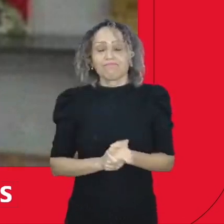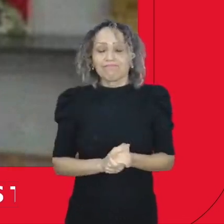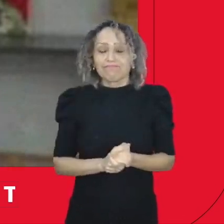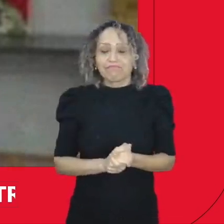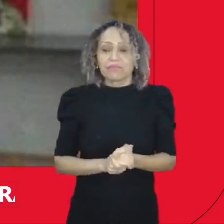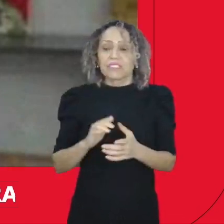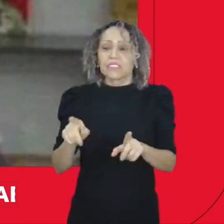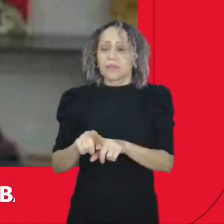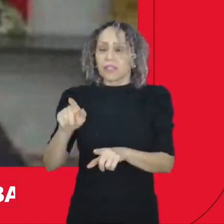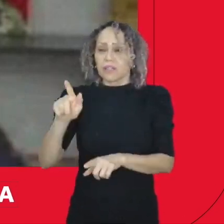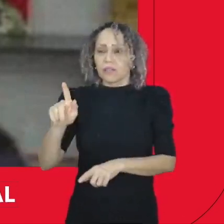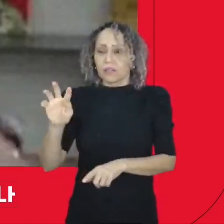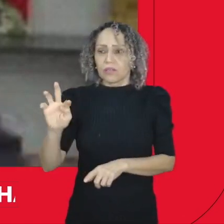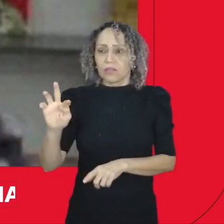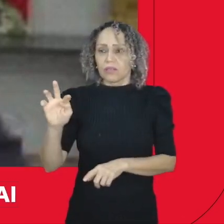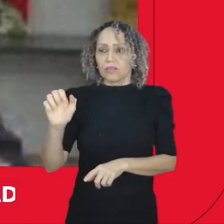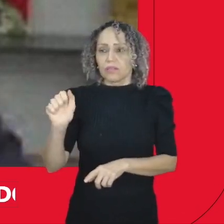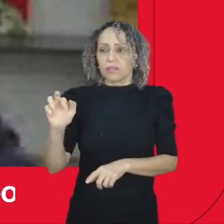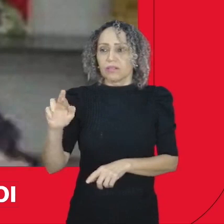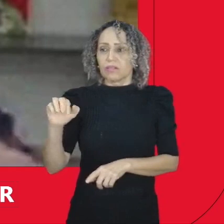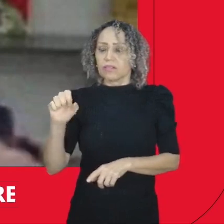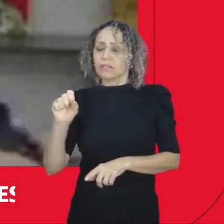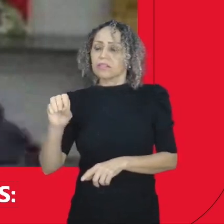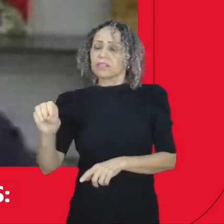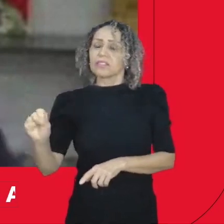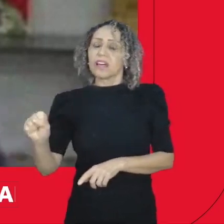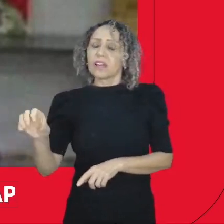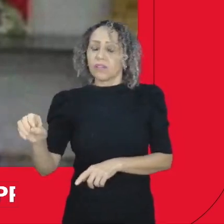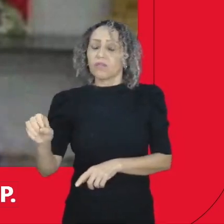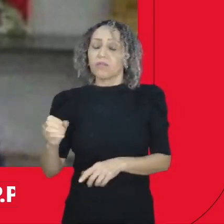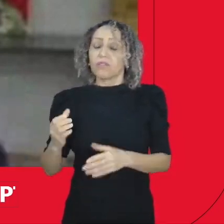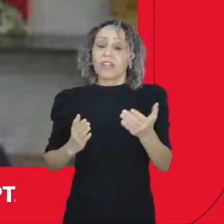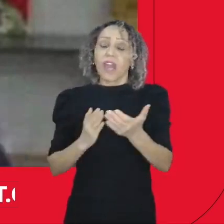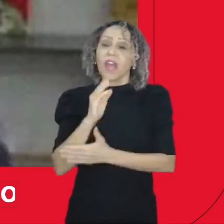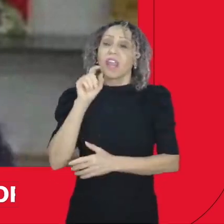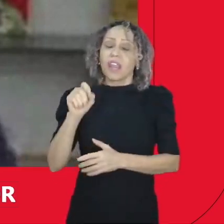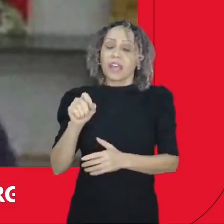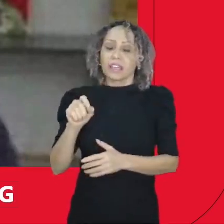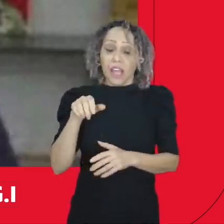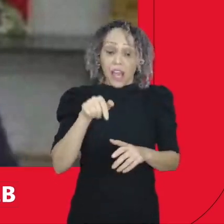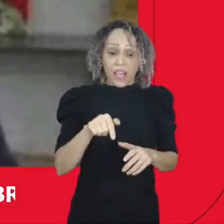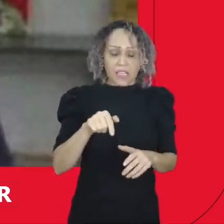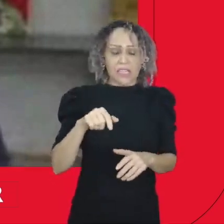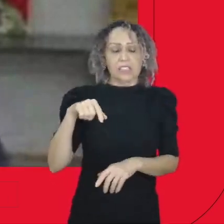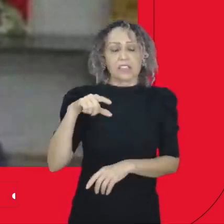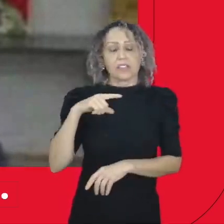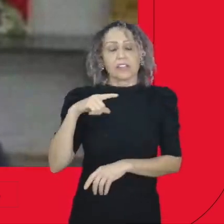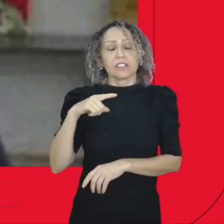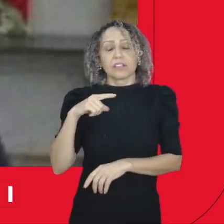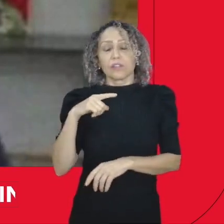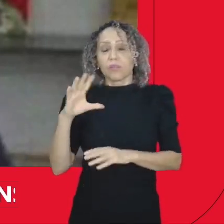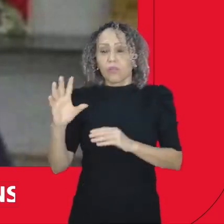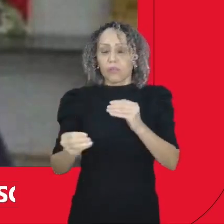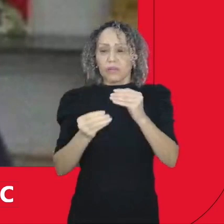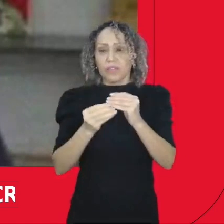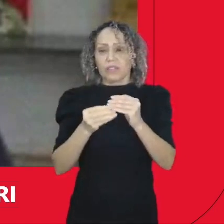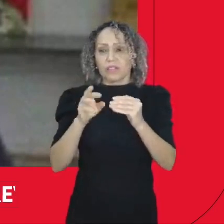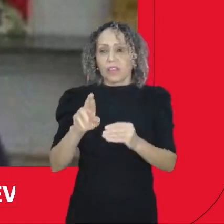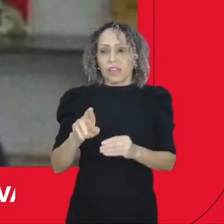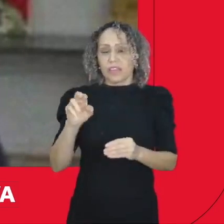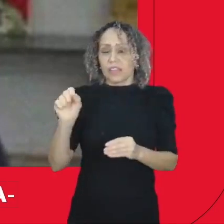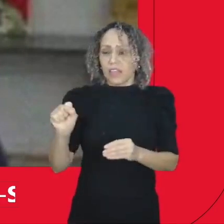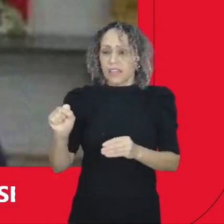Família Cidadã, porque já naquela vez o mestre Olívio Dutra sabia que o poder público estadual pode e deve fazer por aqueles